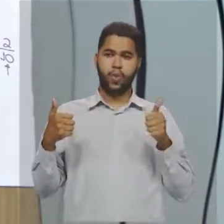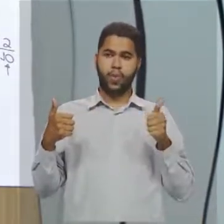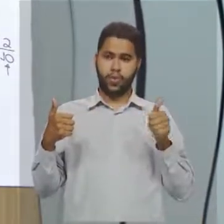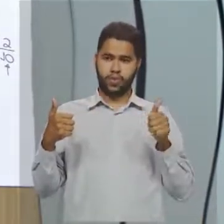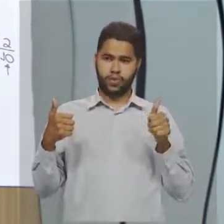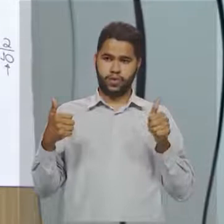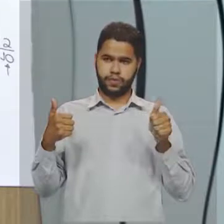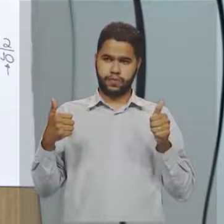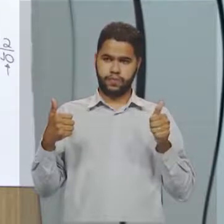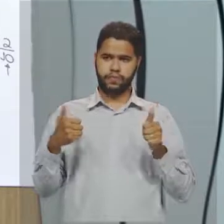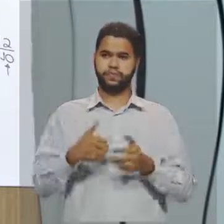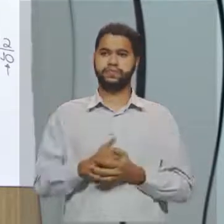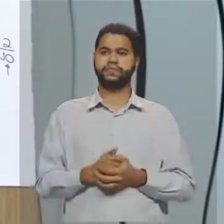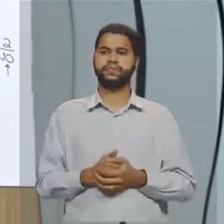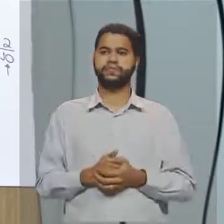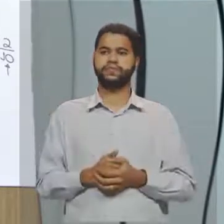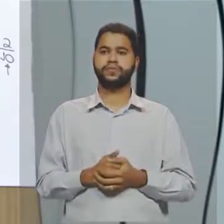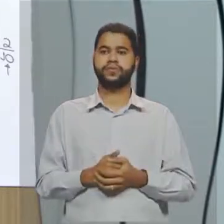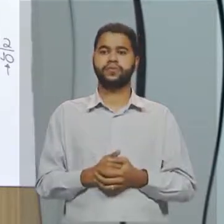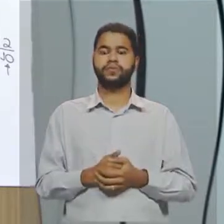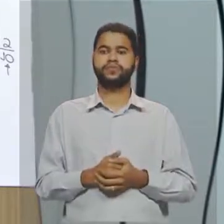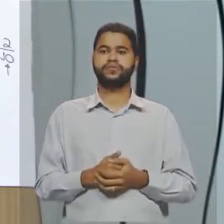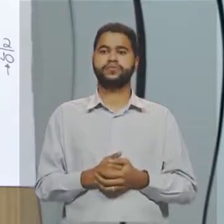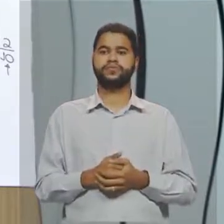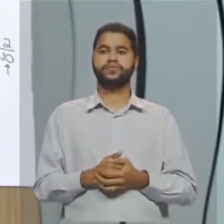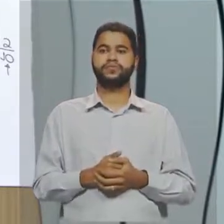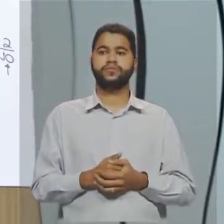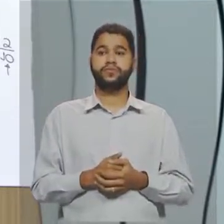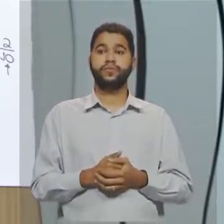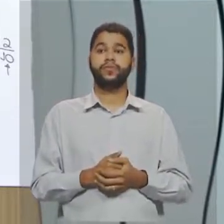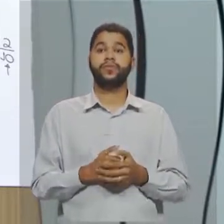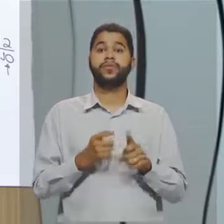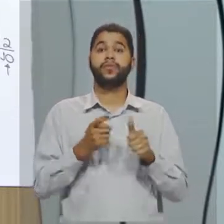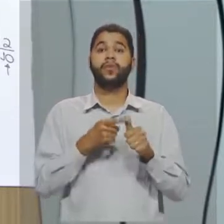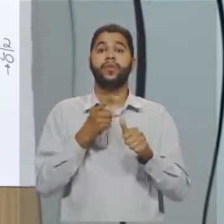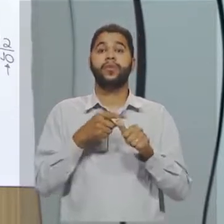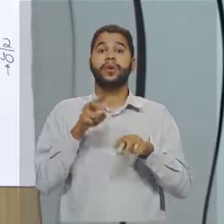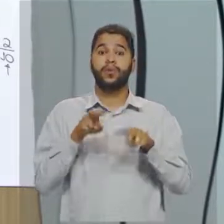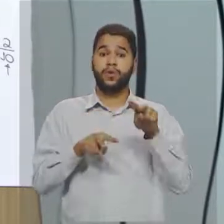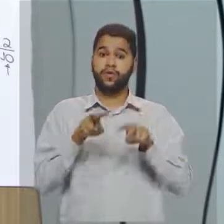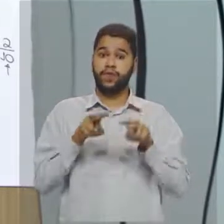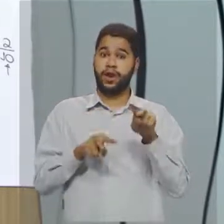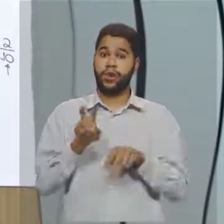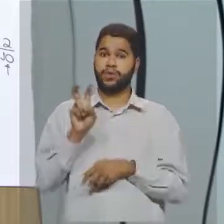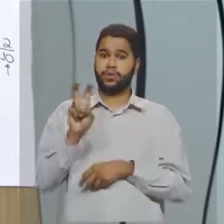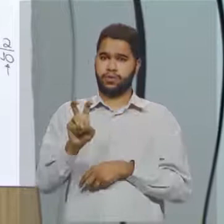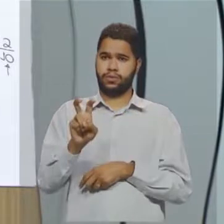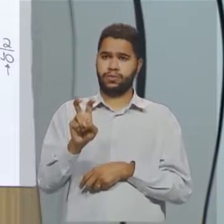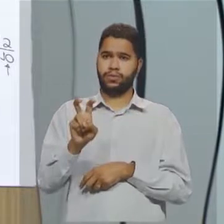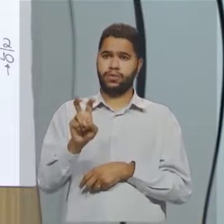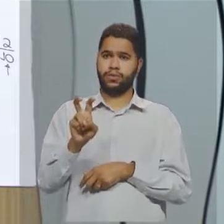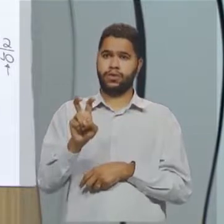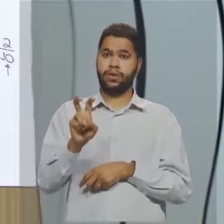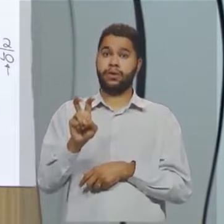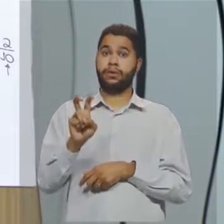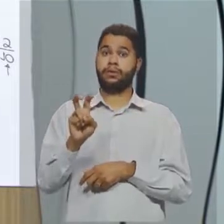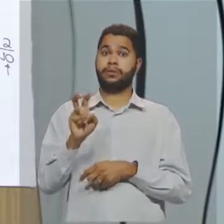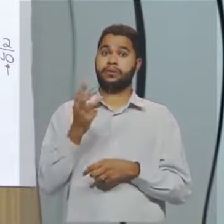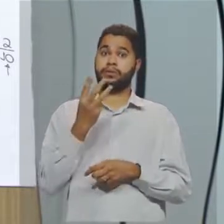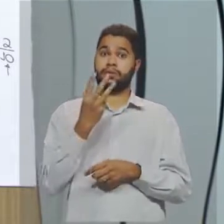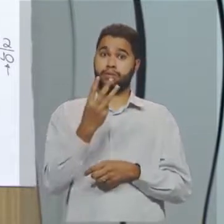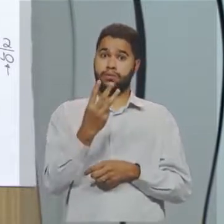11ª. Então, vamos olhar aqui, olha. O primeiro que eu tenho que avaliar é o menor valor, que é o 5. Aqui já tem